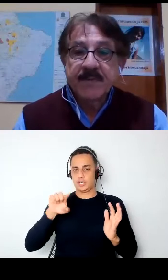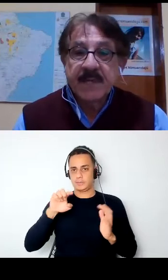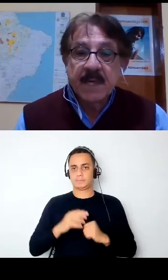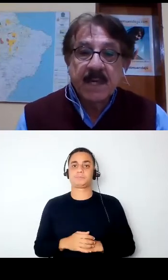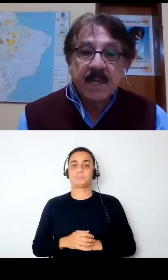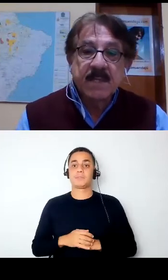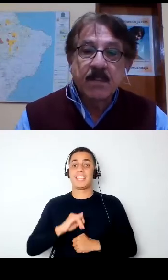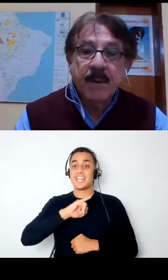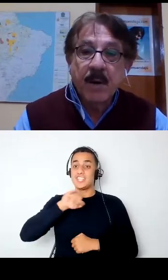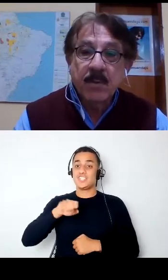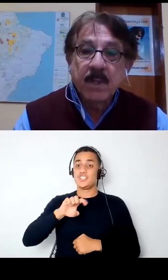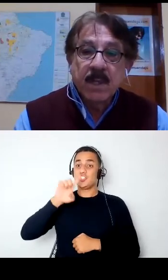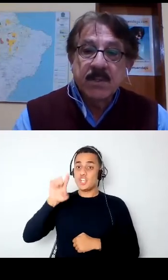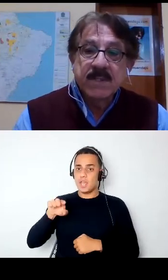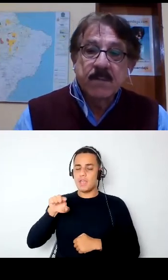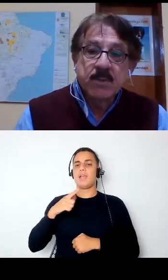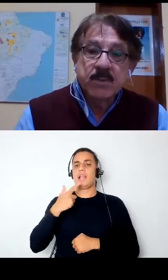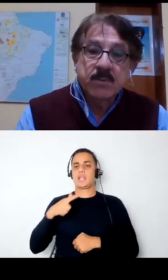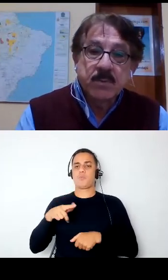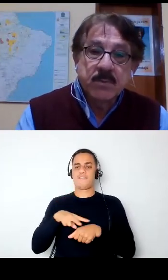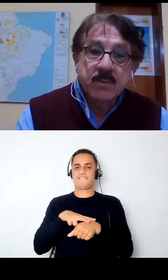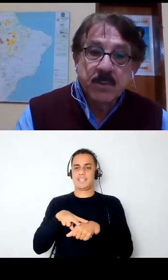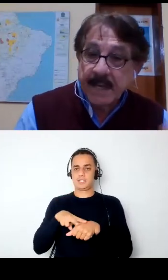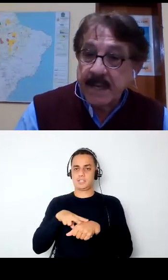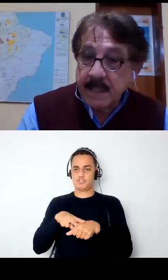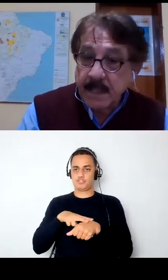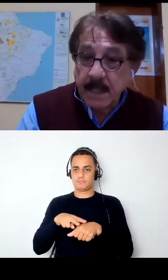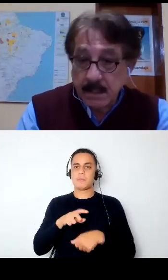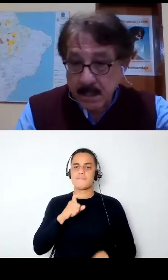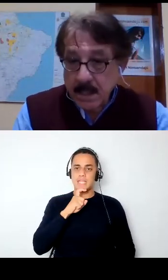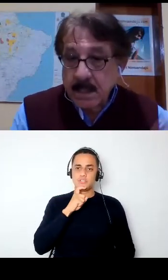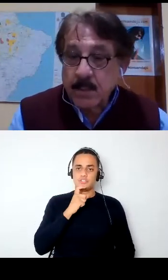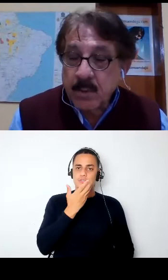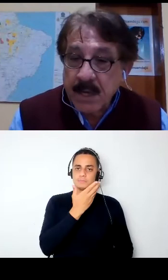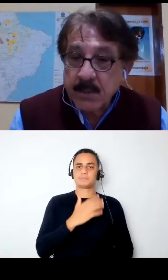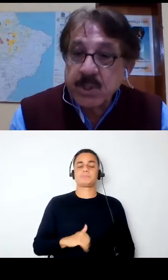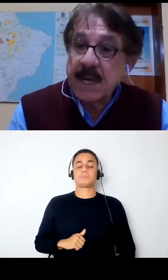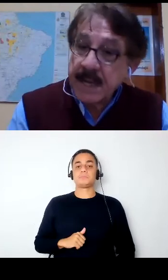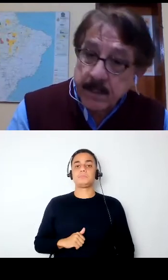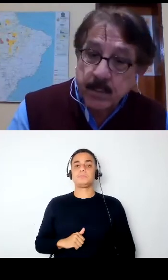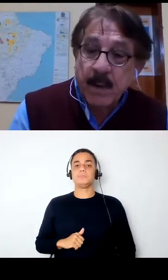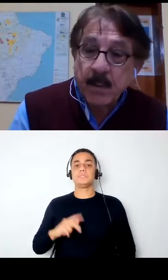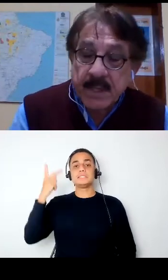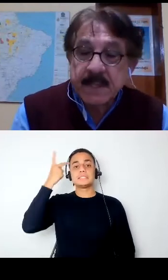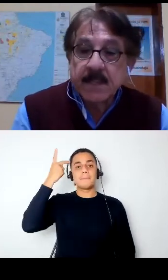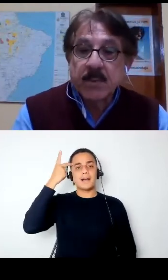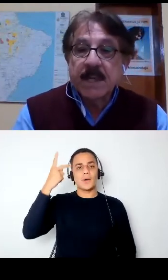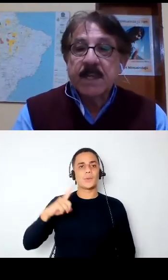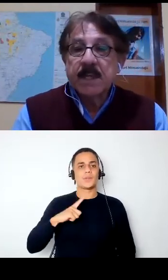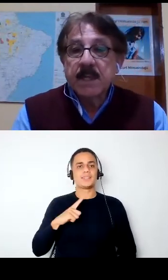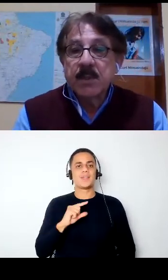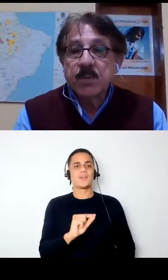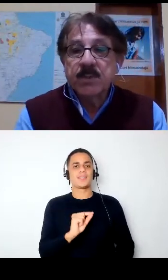Você pode ver que aqui em São Paulo nós temos o caingangue, no caso o dialeto